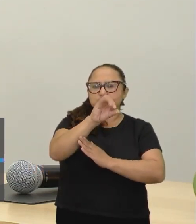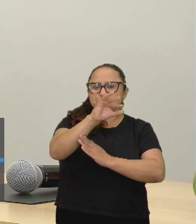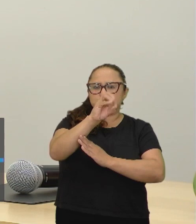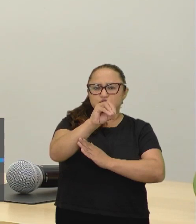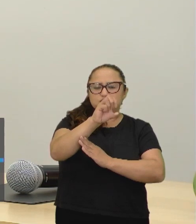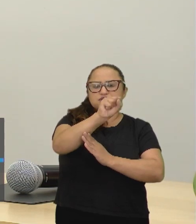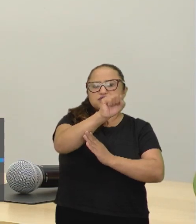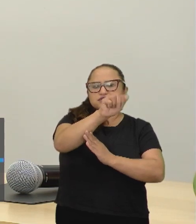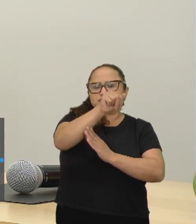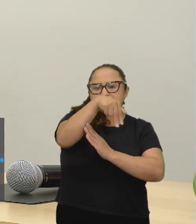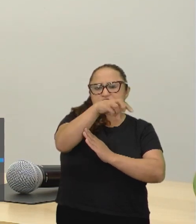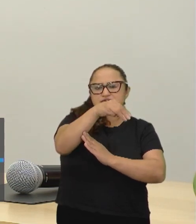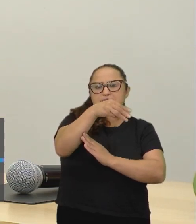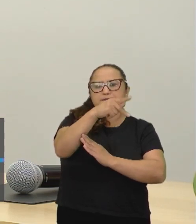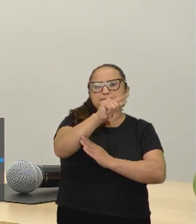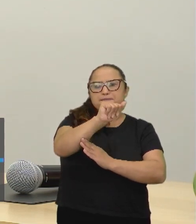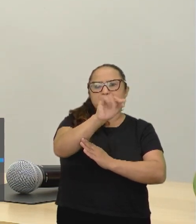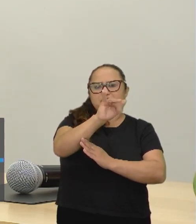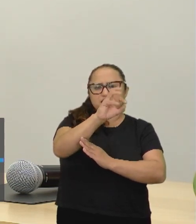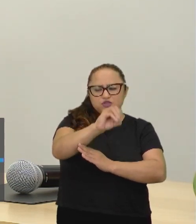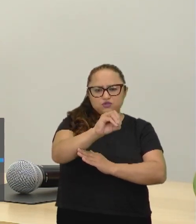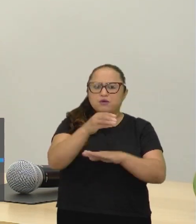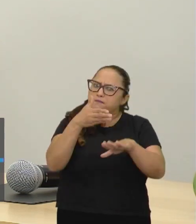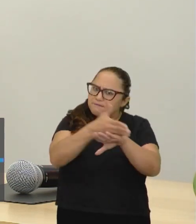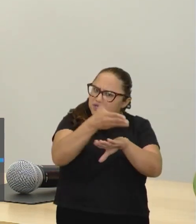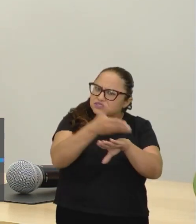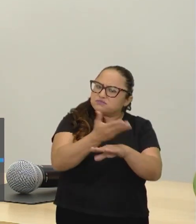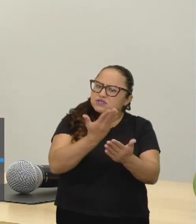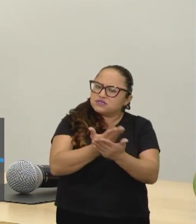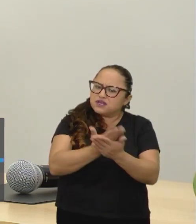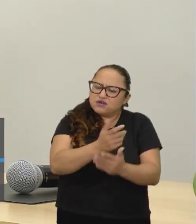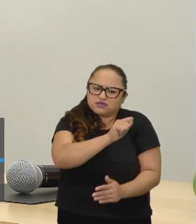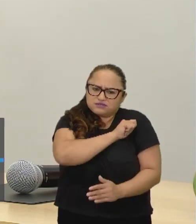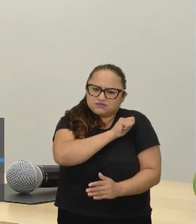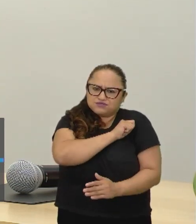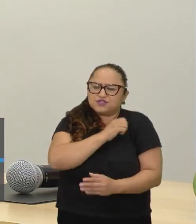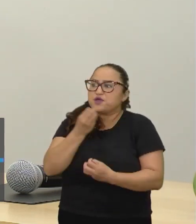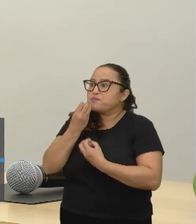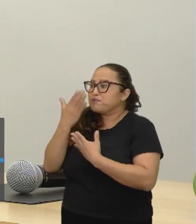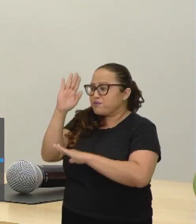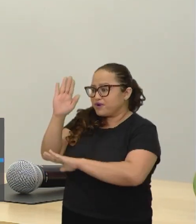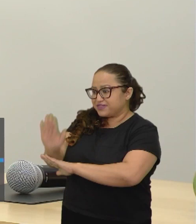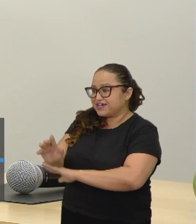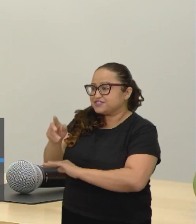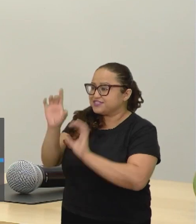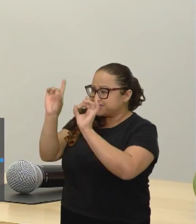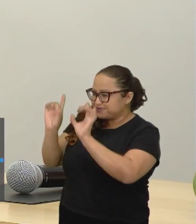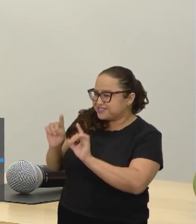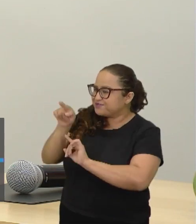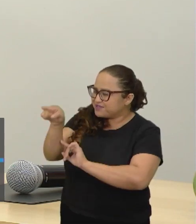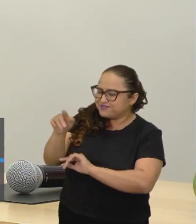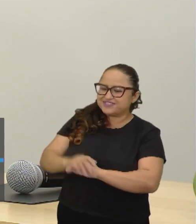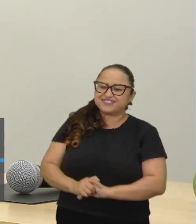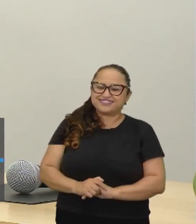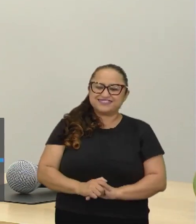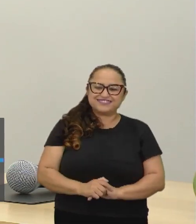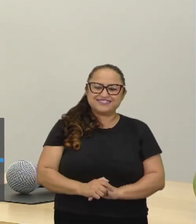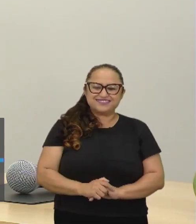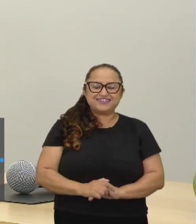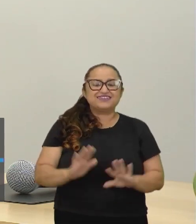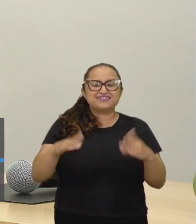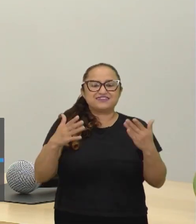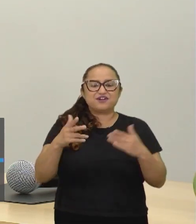ela está convidando a todos para participar da aula e está dando um boa tarde especial para você, Janas. Poxa, que legal. Muito obrigada, É